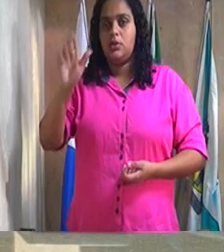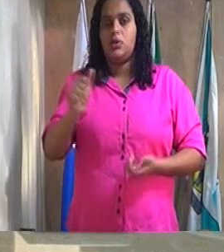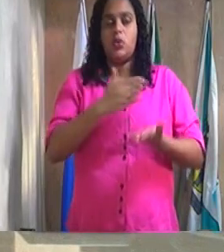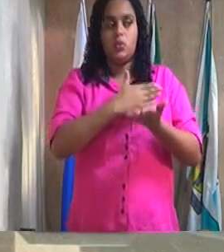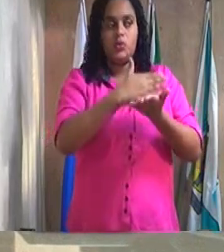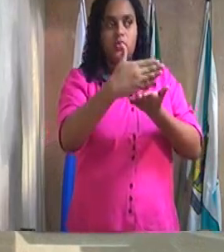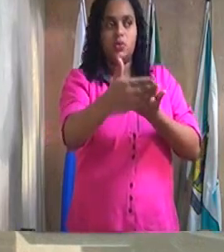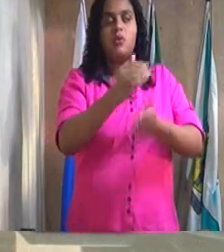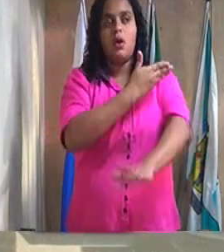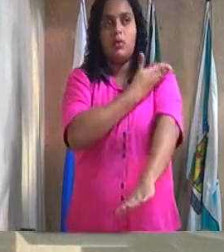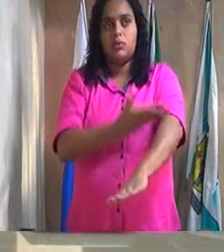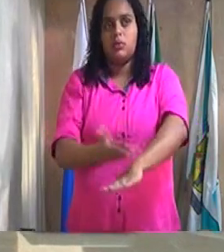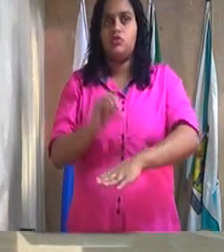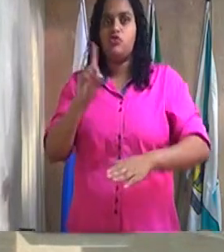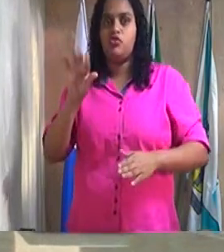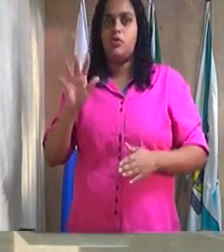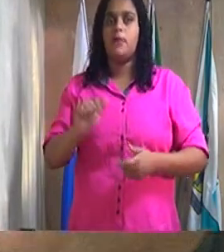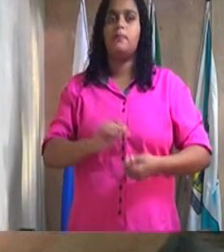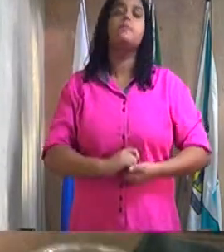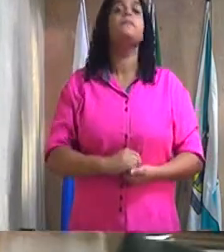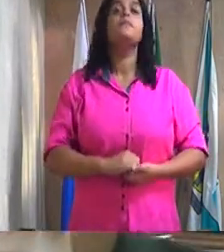dia.